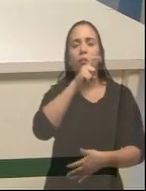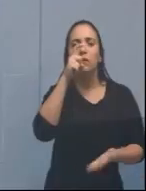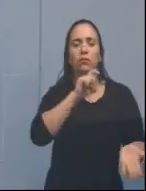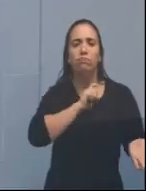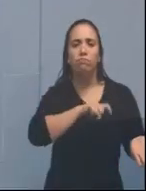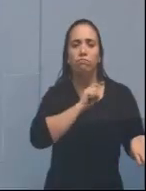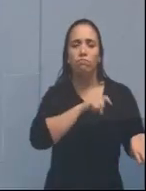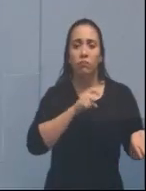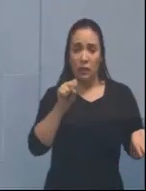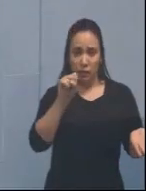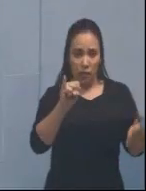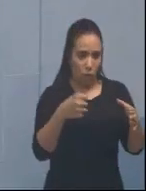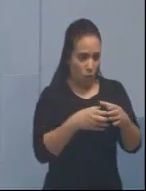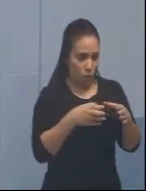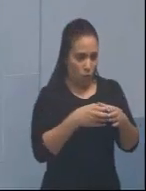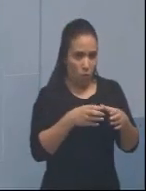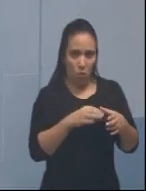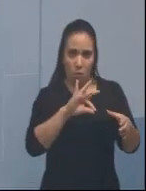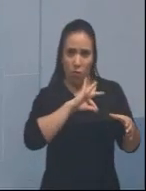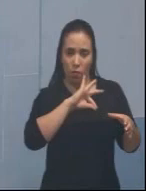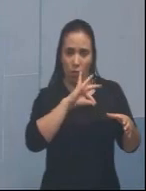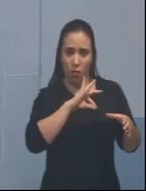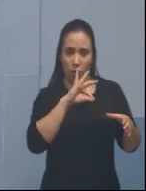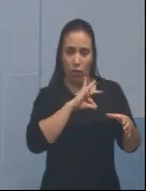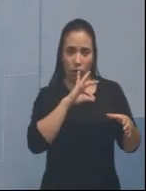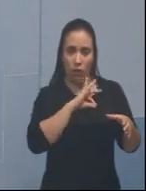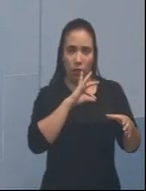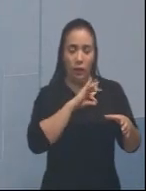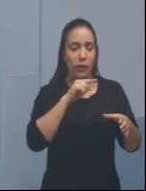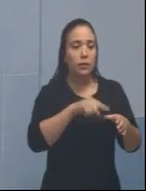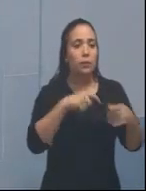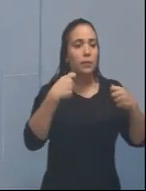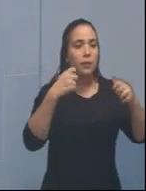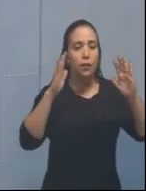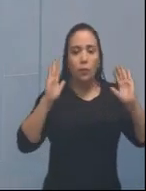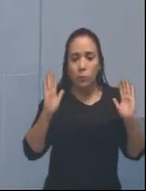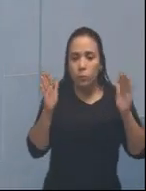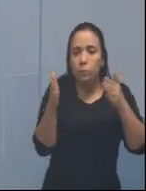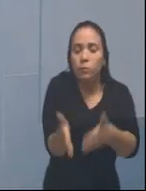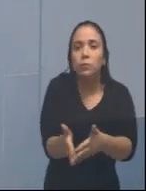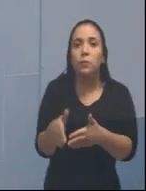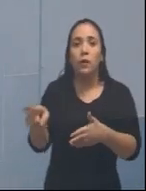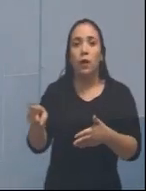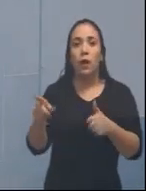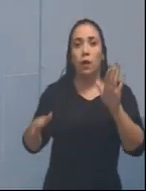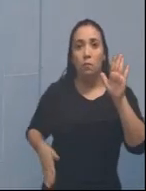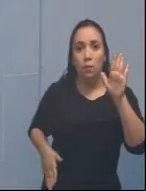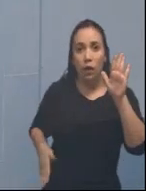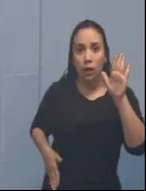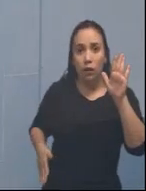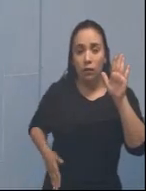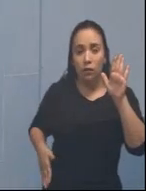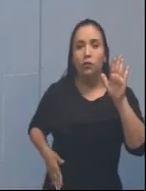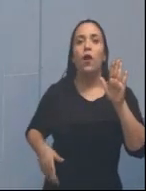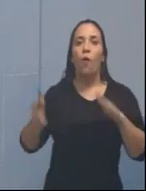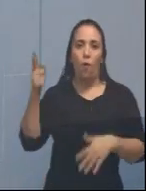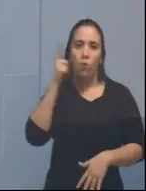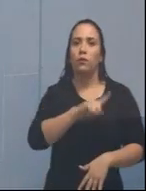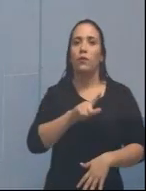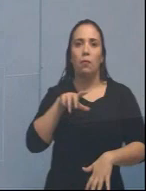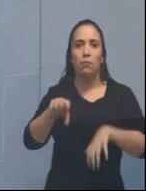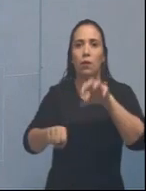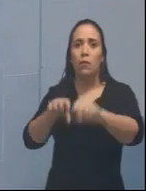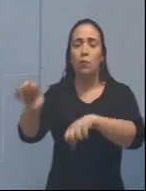Se a nossa polícia fosse totalmente direcionada ao combate ao crime, nosso efetivo era bastante.